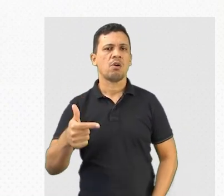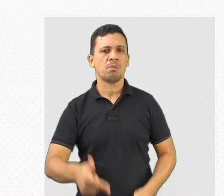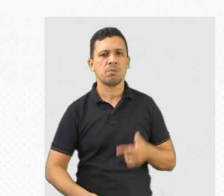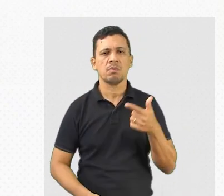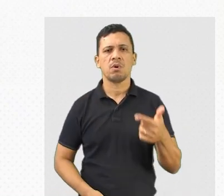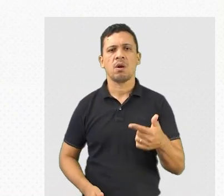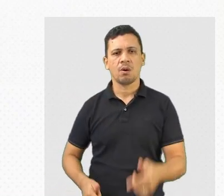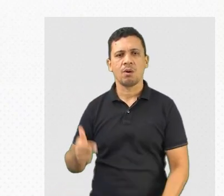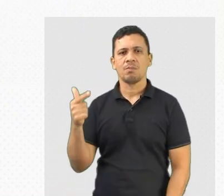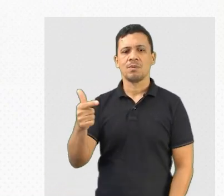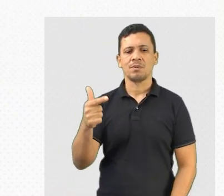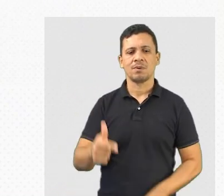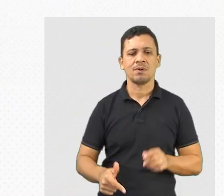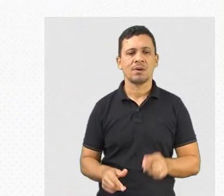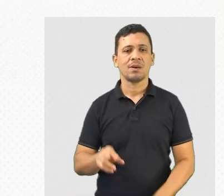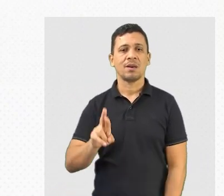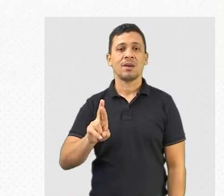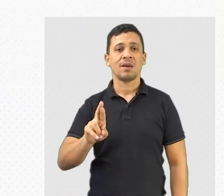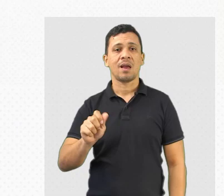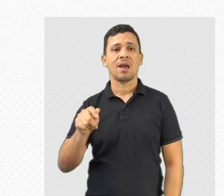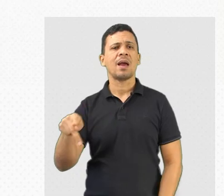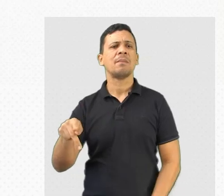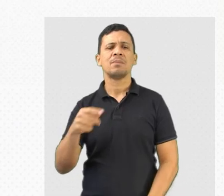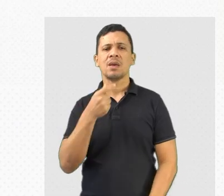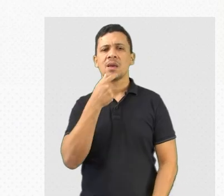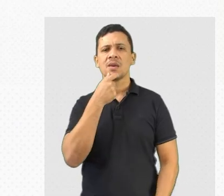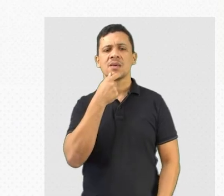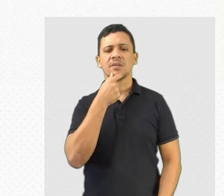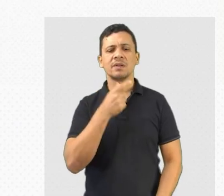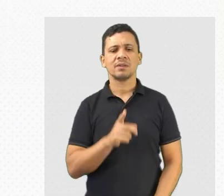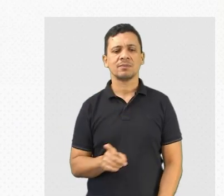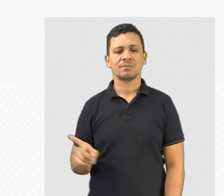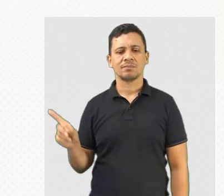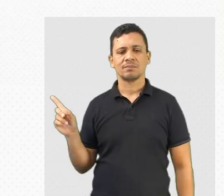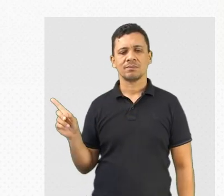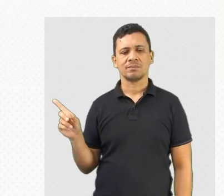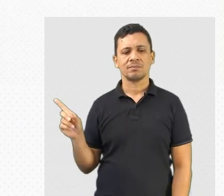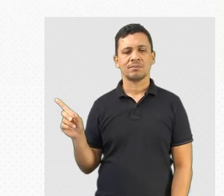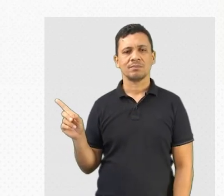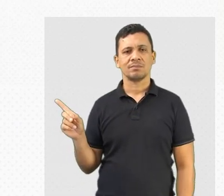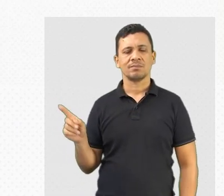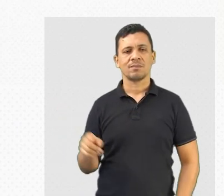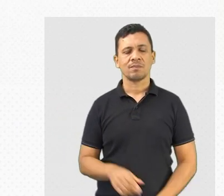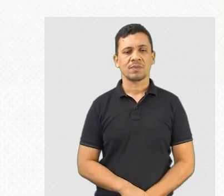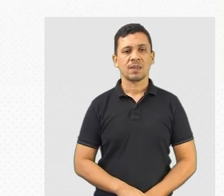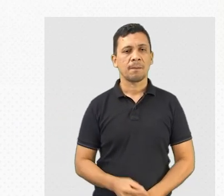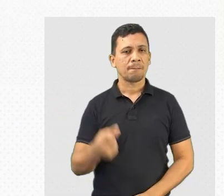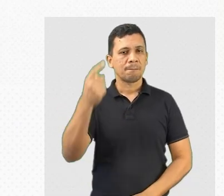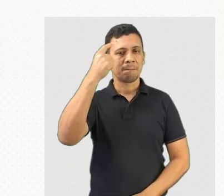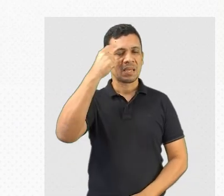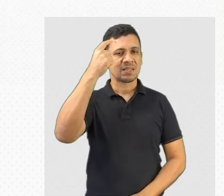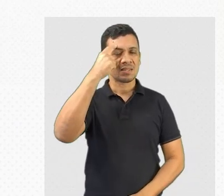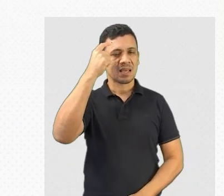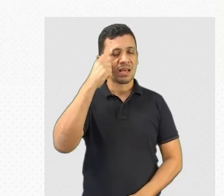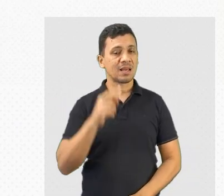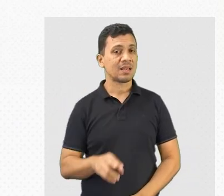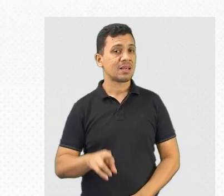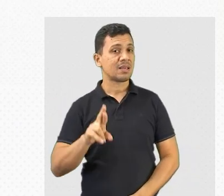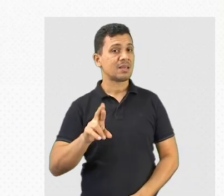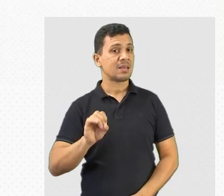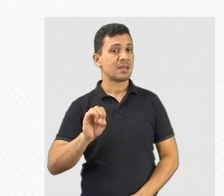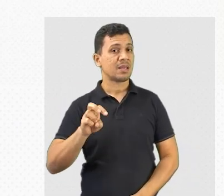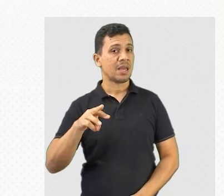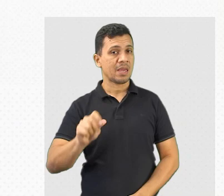que é o rap em inglês? É rhyme and poetry. É você pensar a rima e